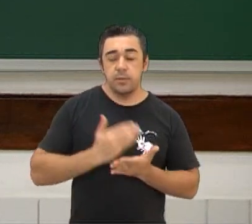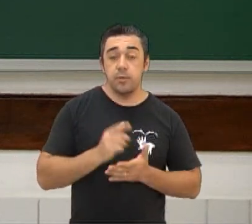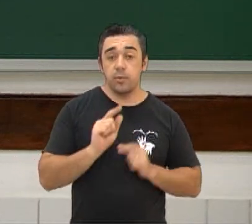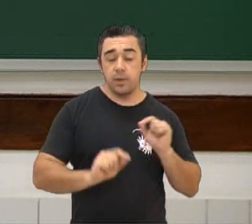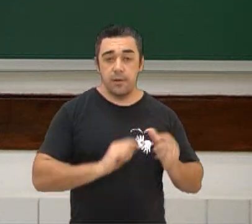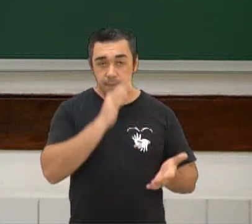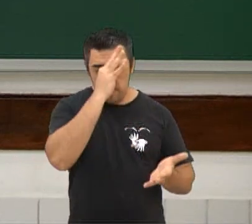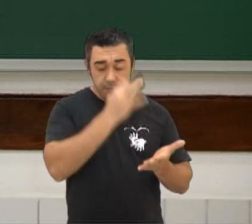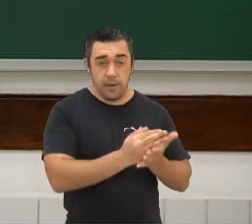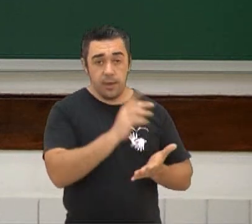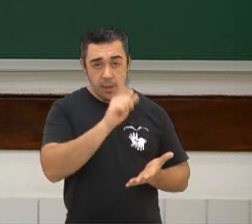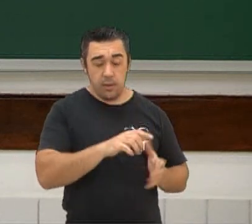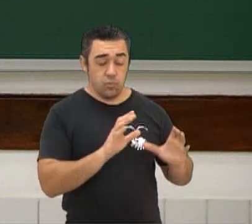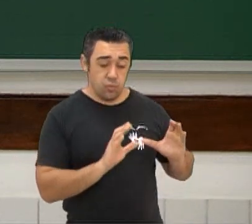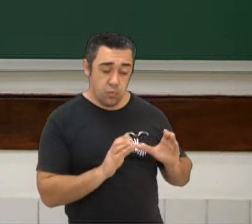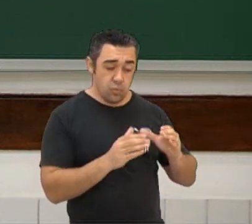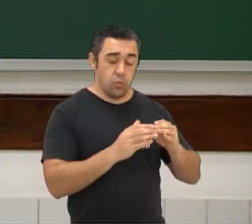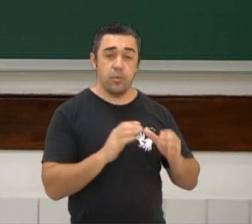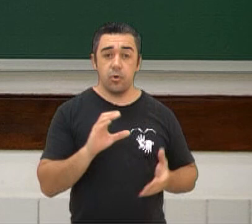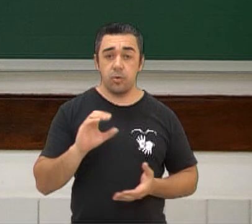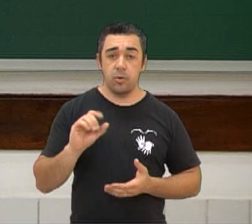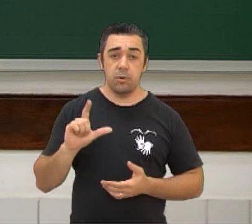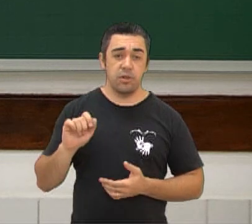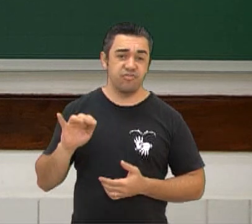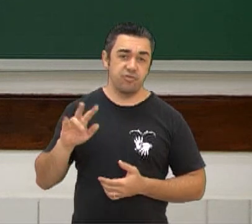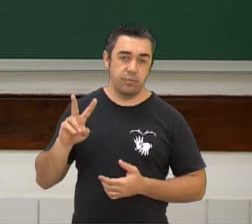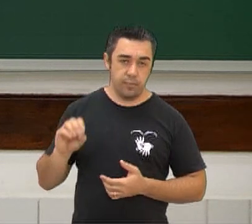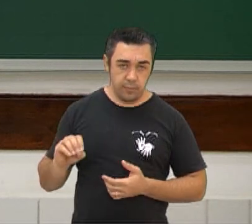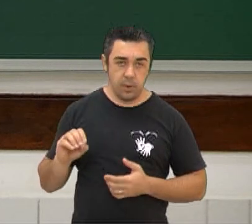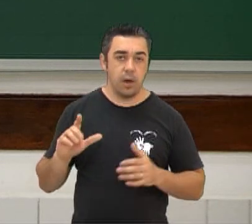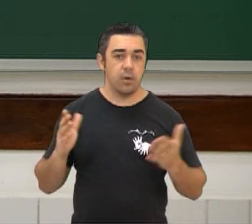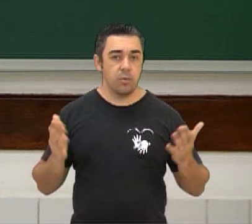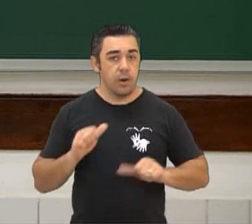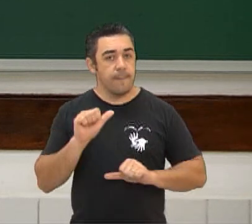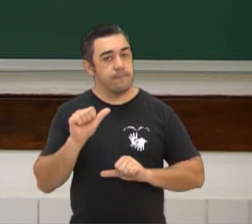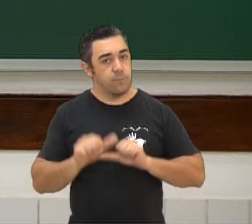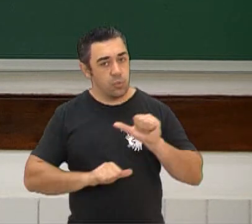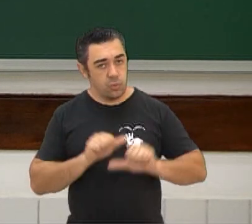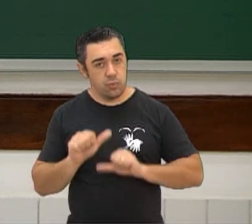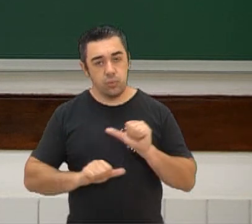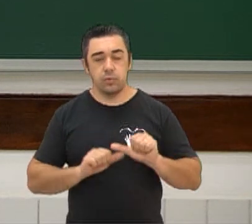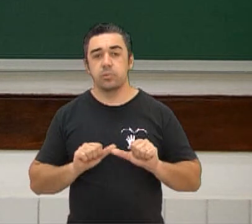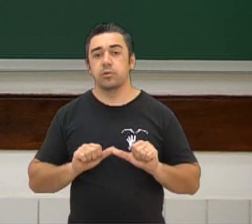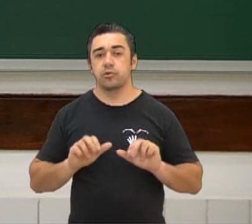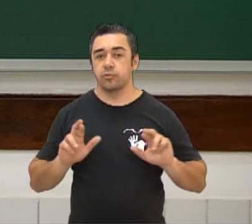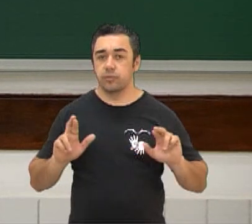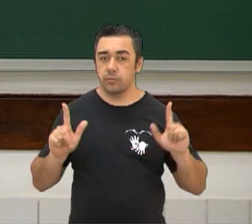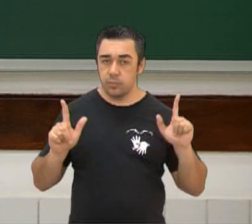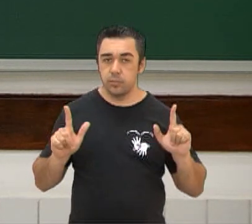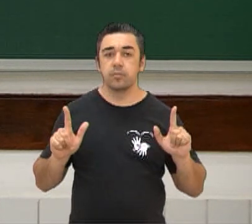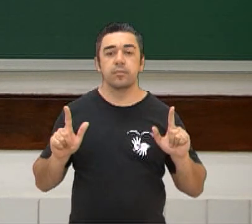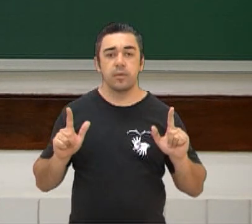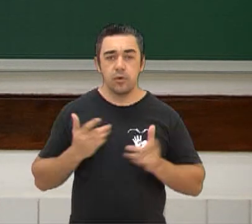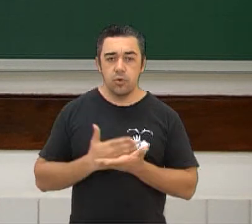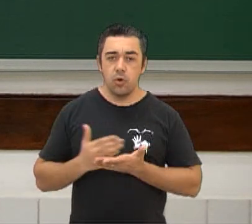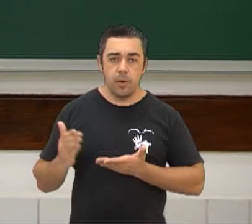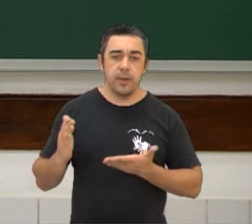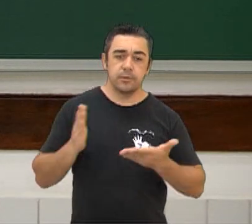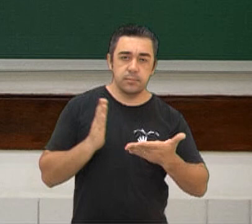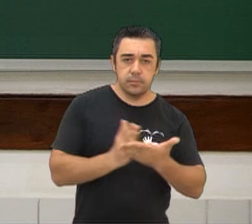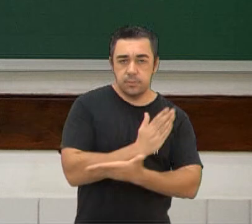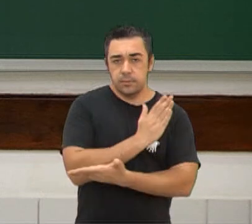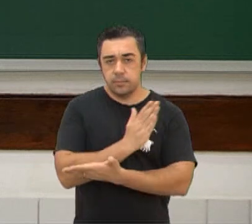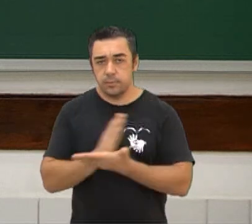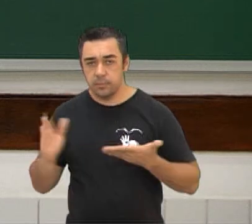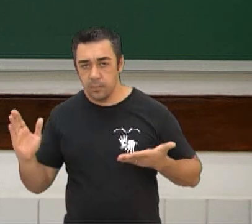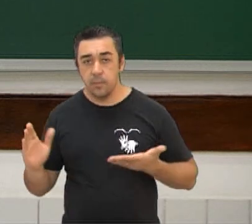um todo, agora está mudando um tanto. Agora começa a dar uma individualidade. O